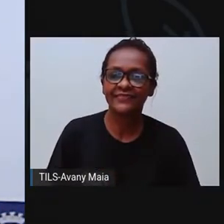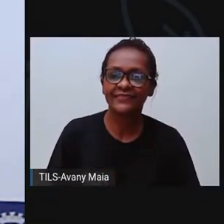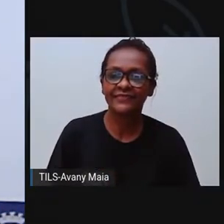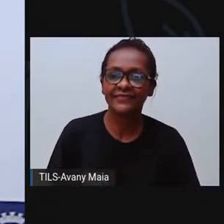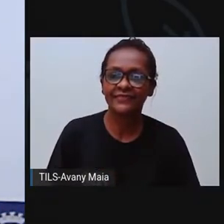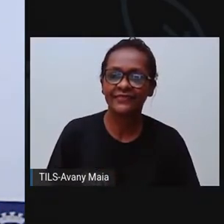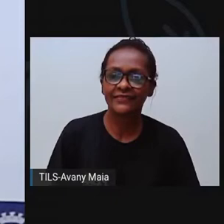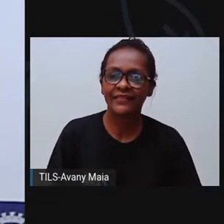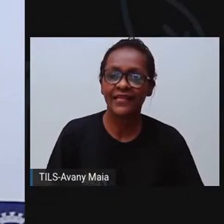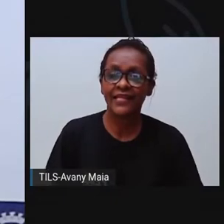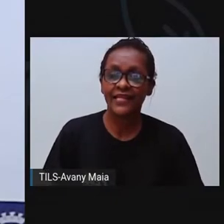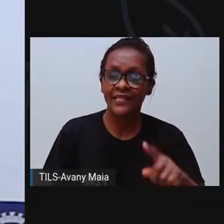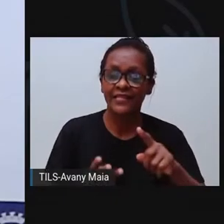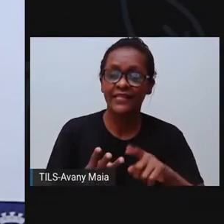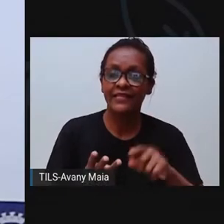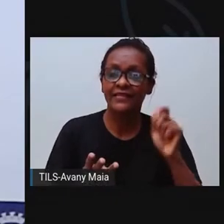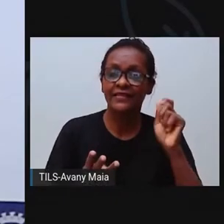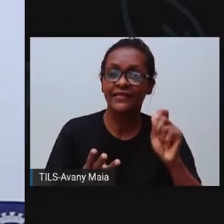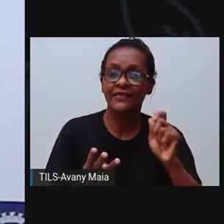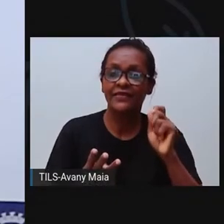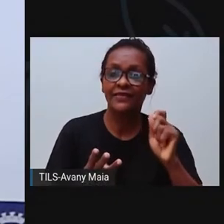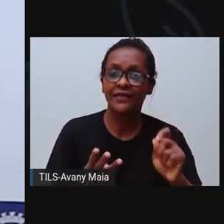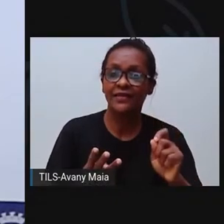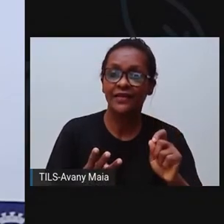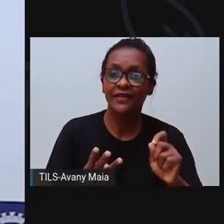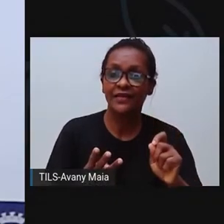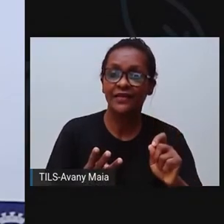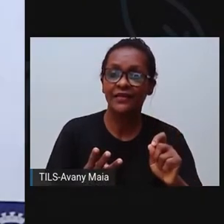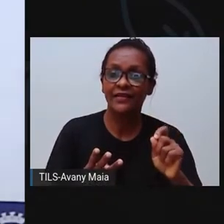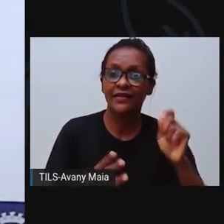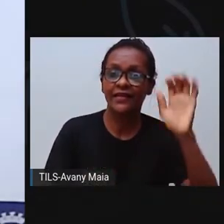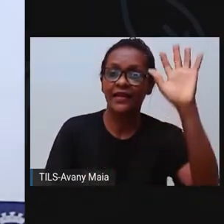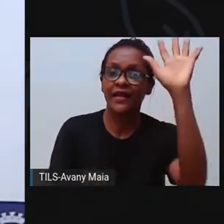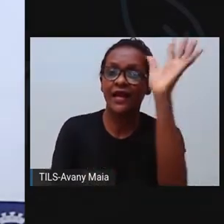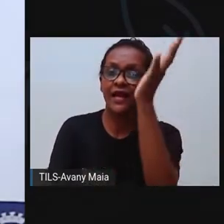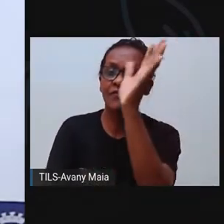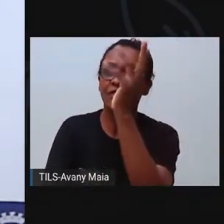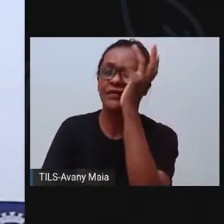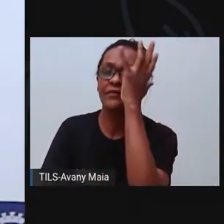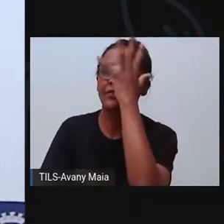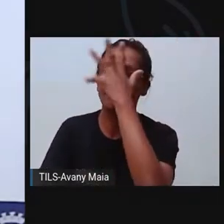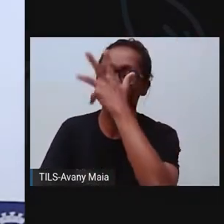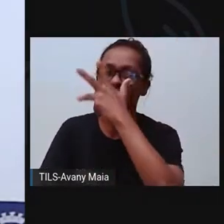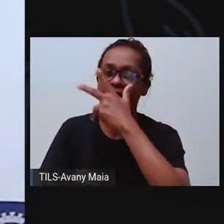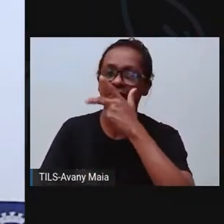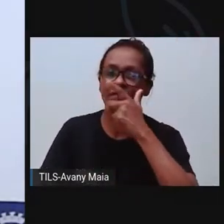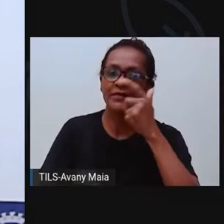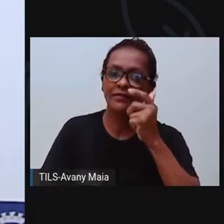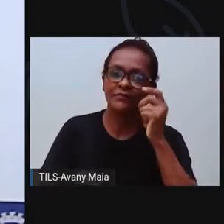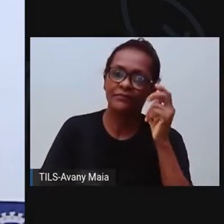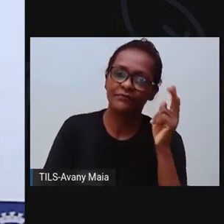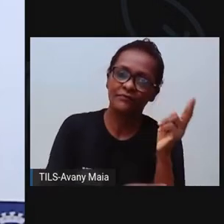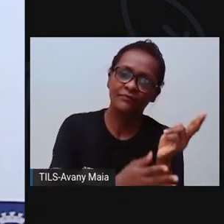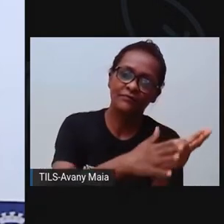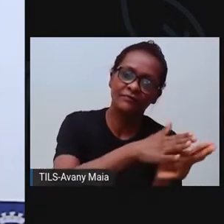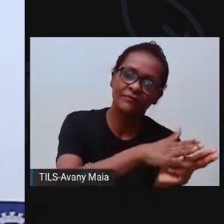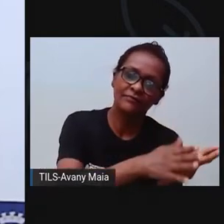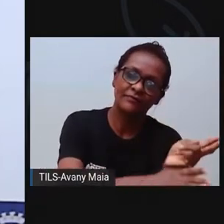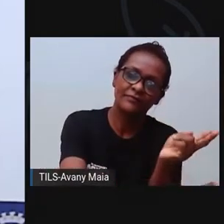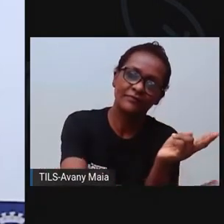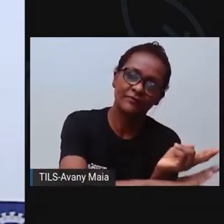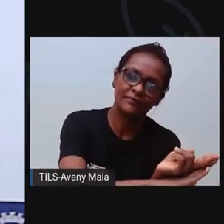A terceira se chamava Árvore Bonita. Deite-se no chão e fique